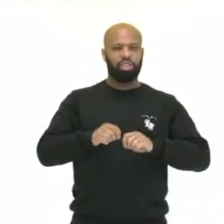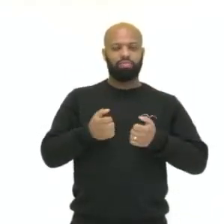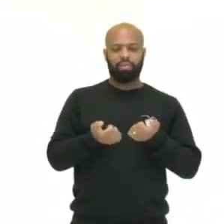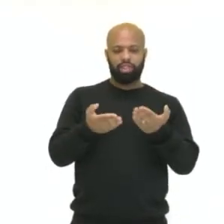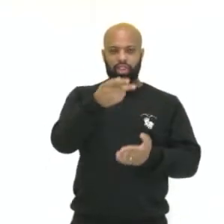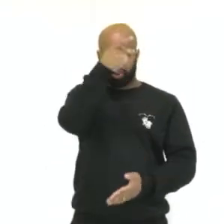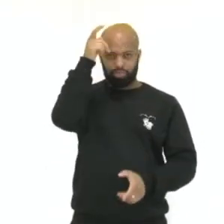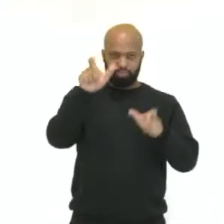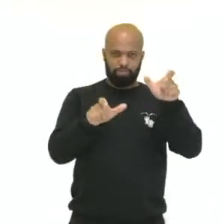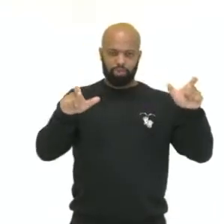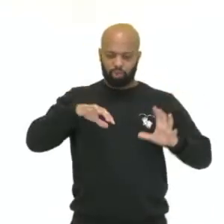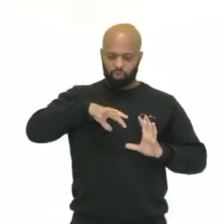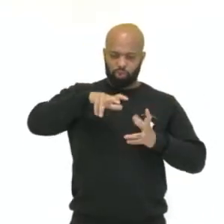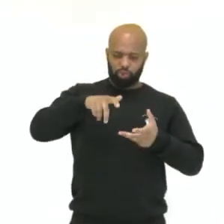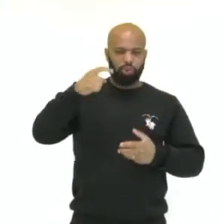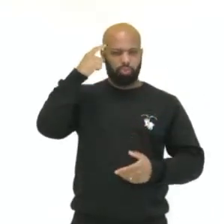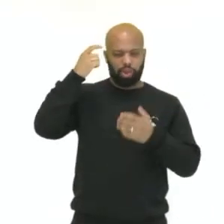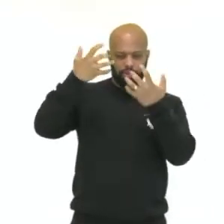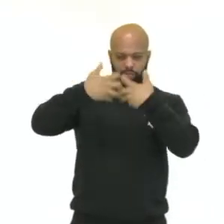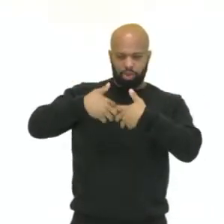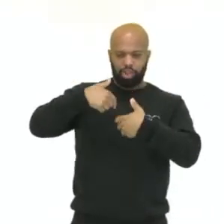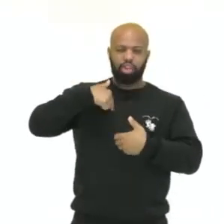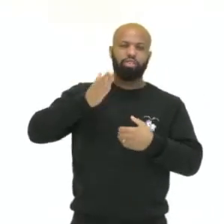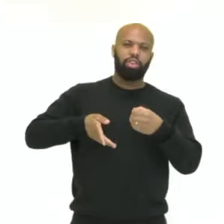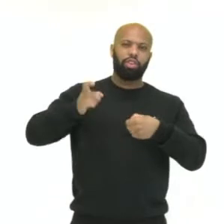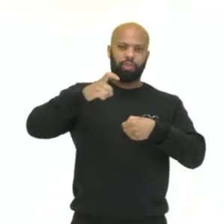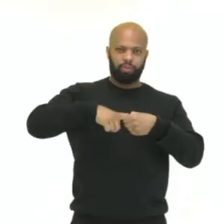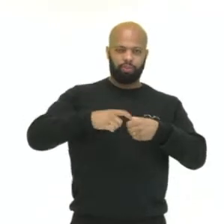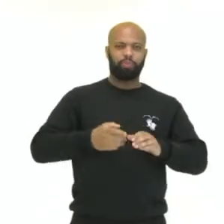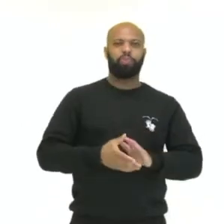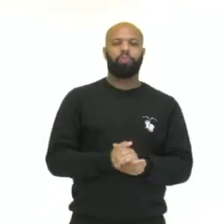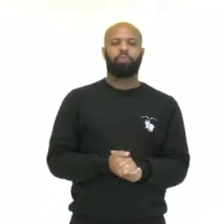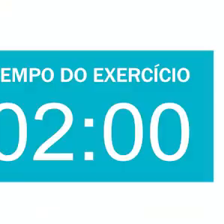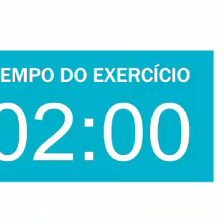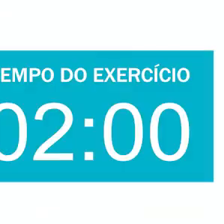no mundo inteiro? Pense e eu já volto.